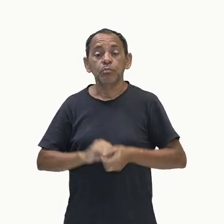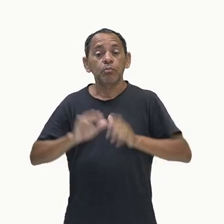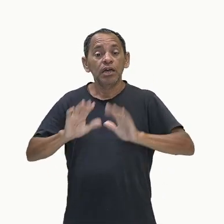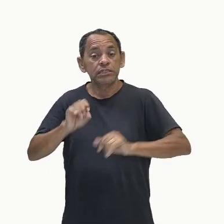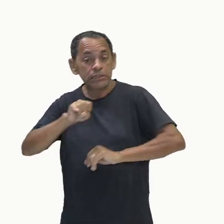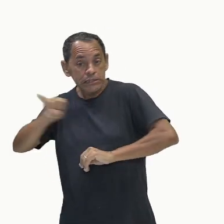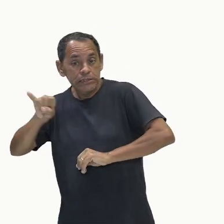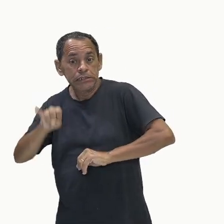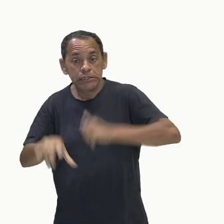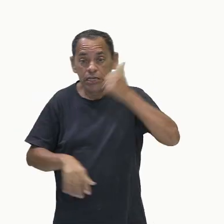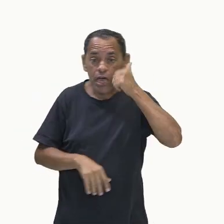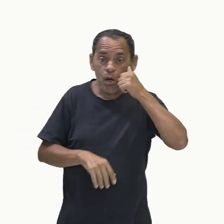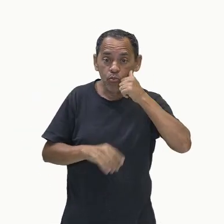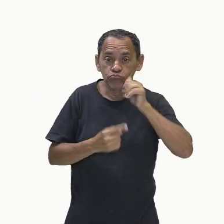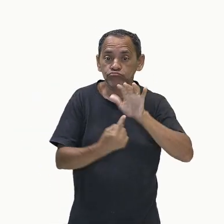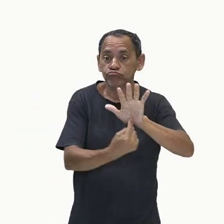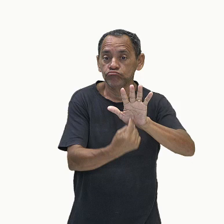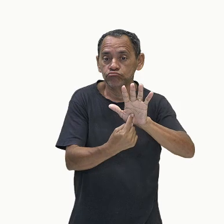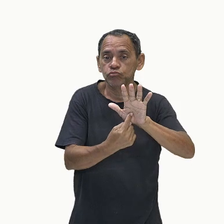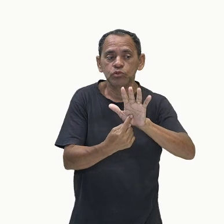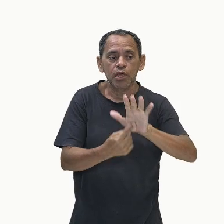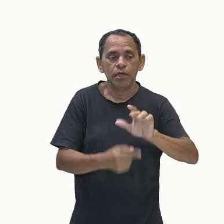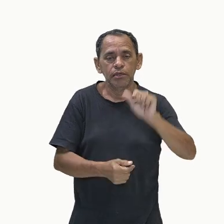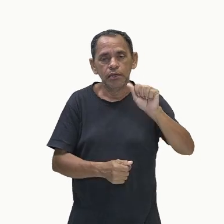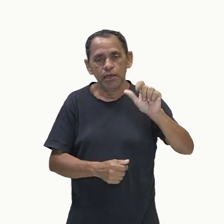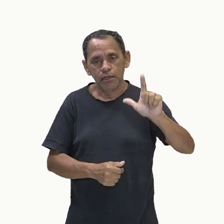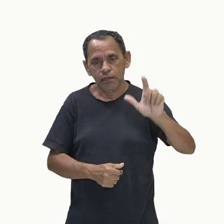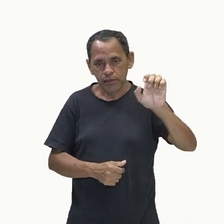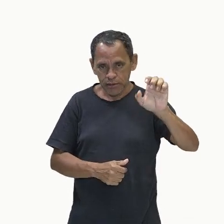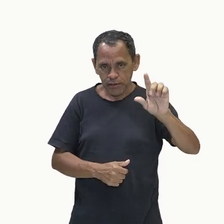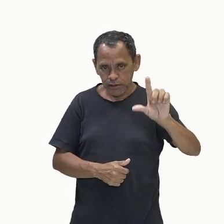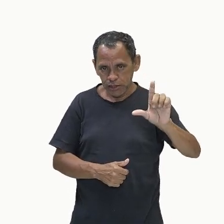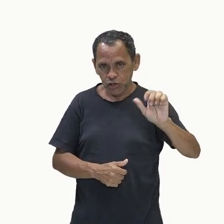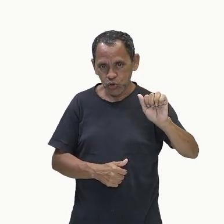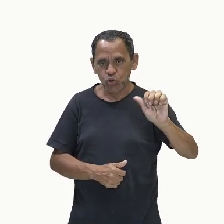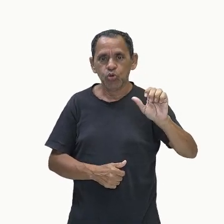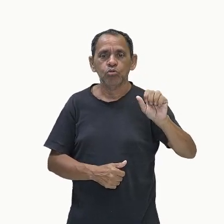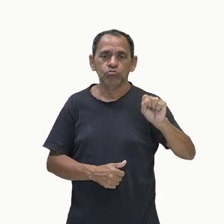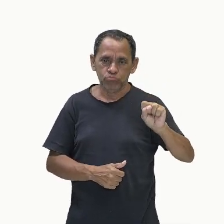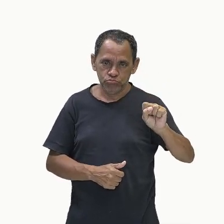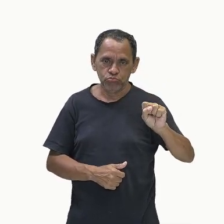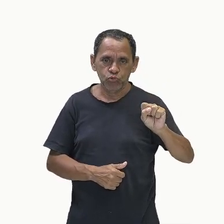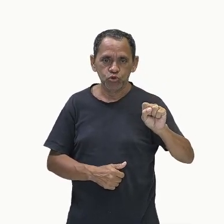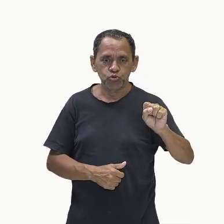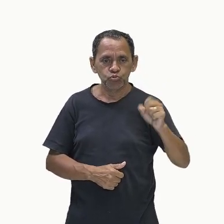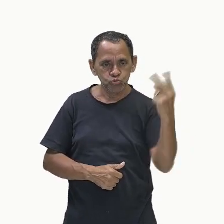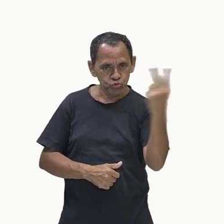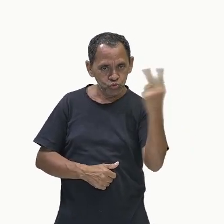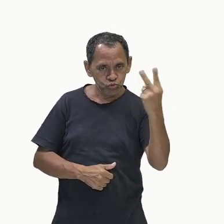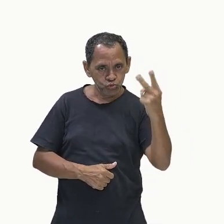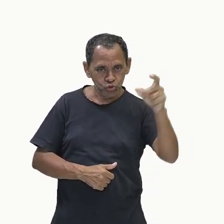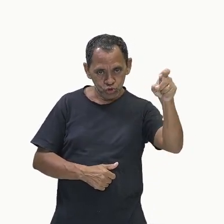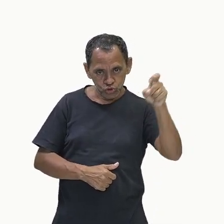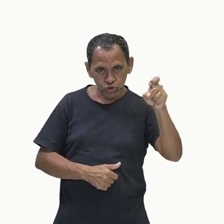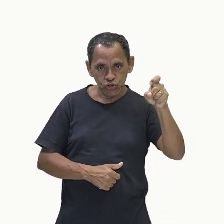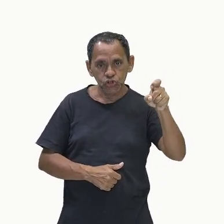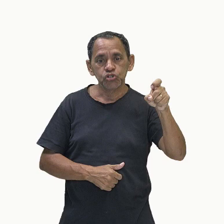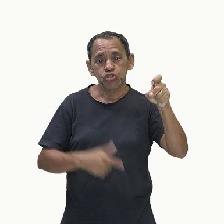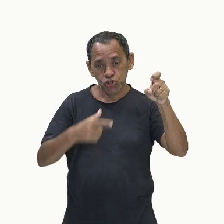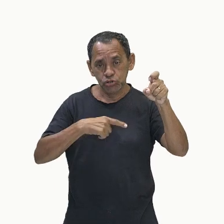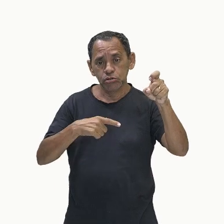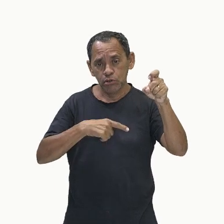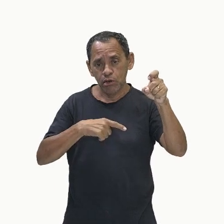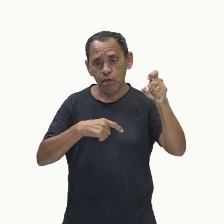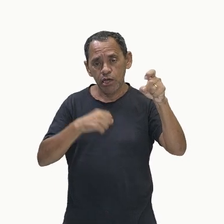apresentar alelos recessivos nos 2 cromossomos X, aí ela vai ter